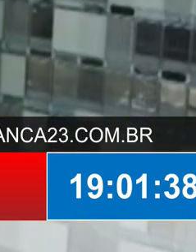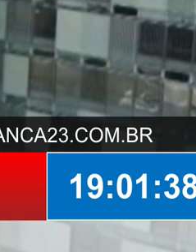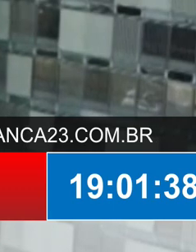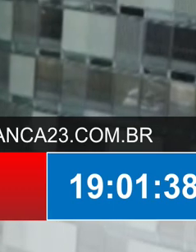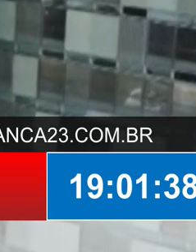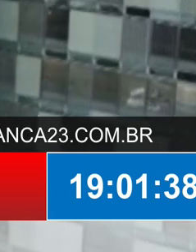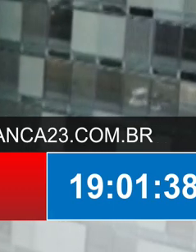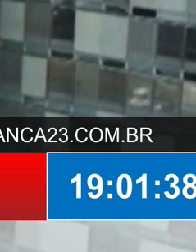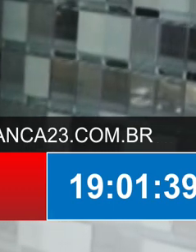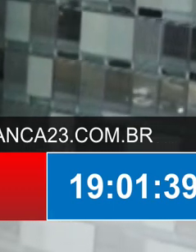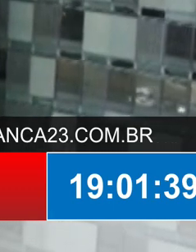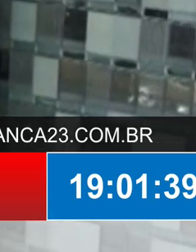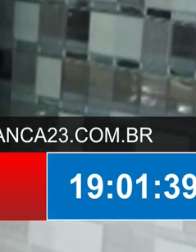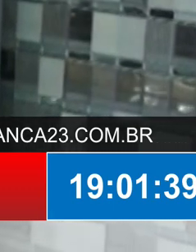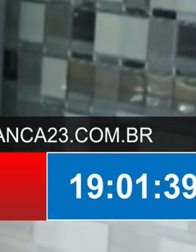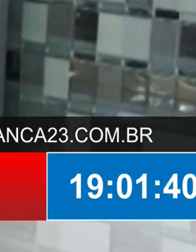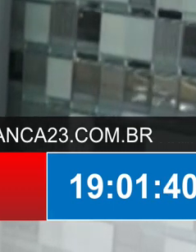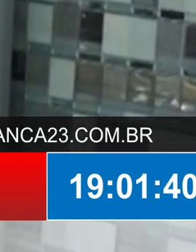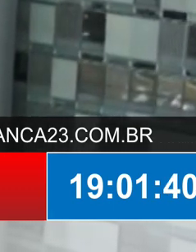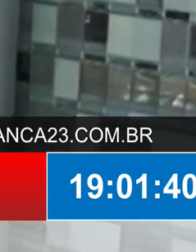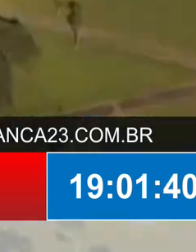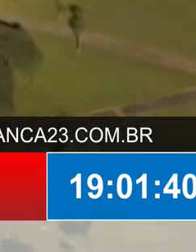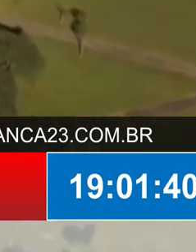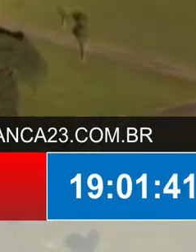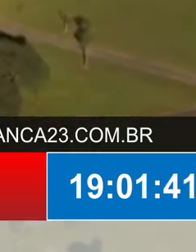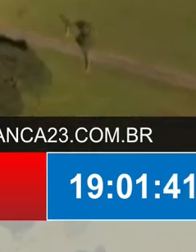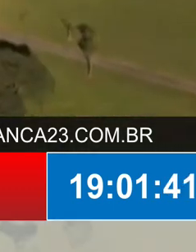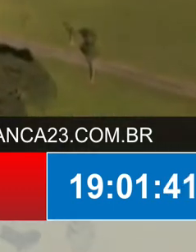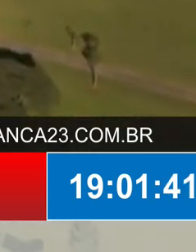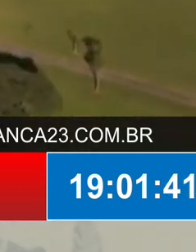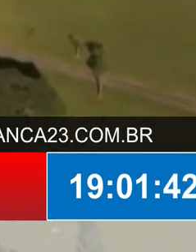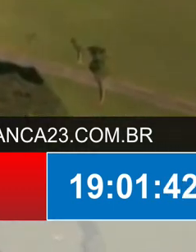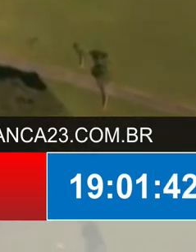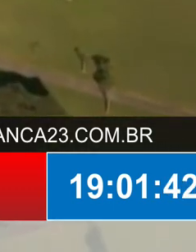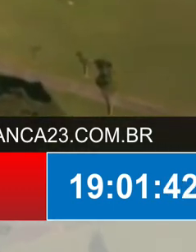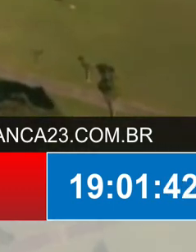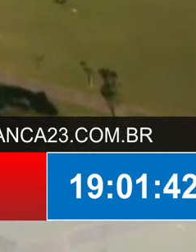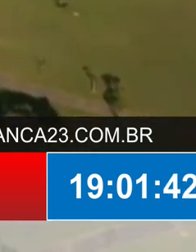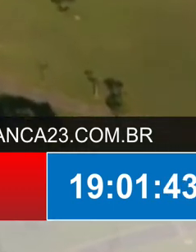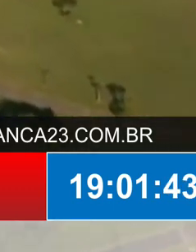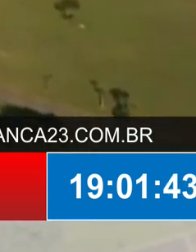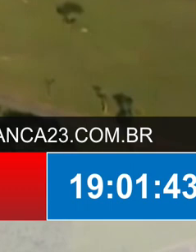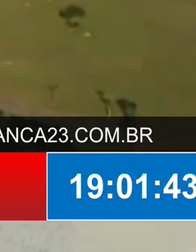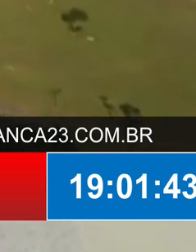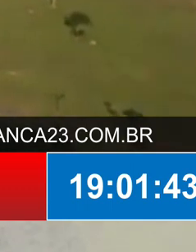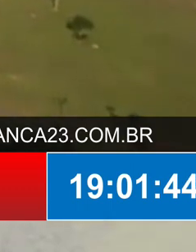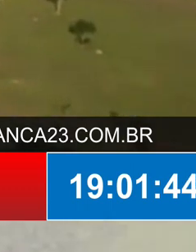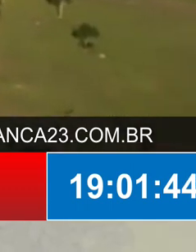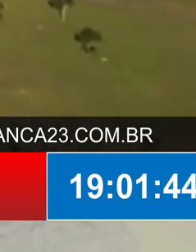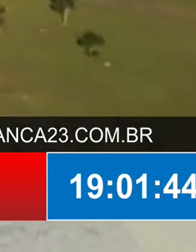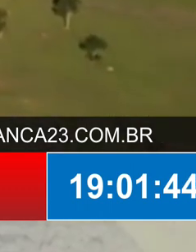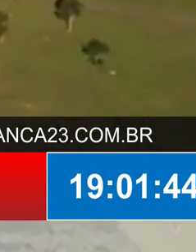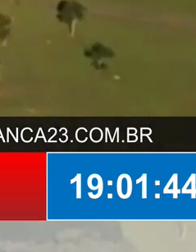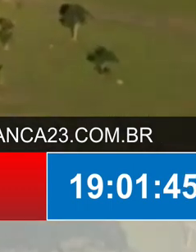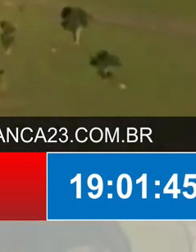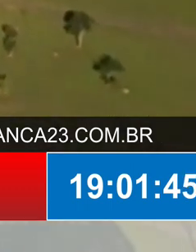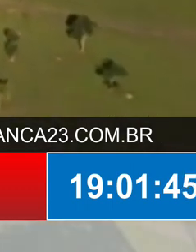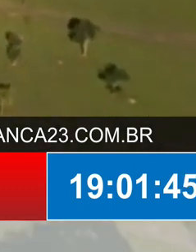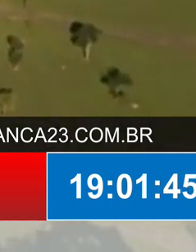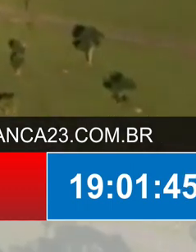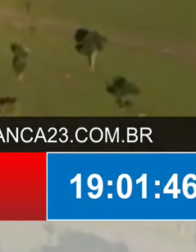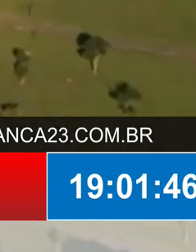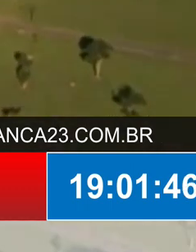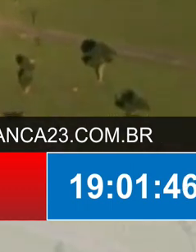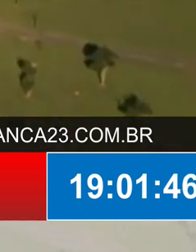orçamento, que é aquilo que define quanto será investido e onde será investido. É claro que o trabalho agora também começa